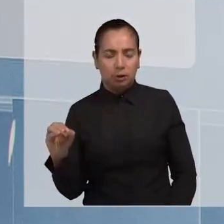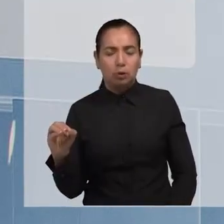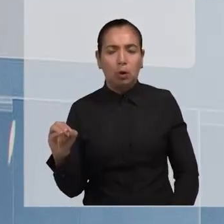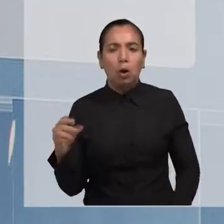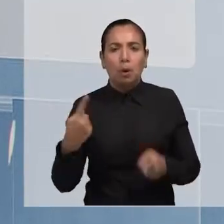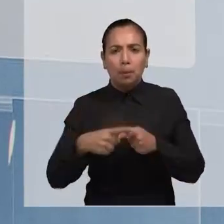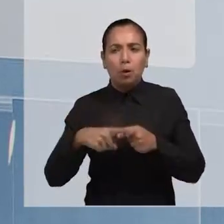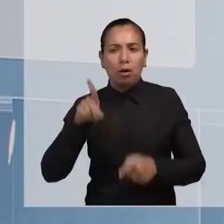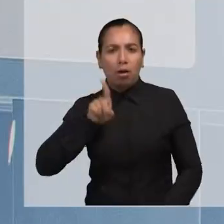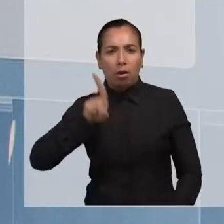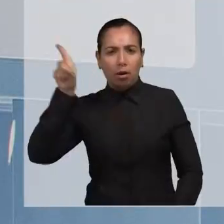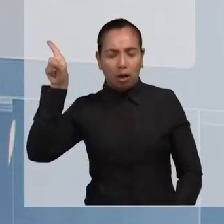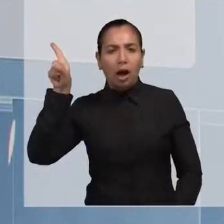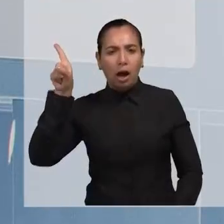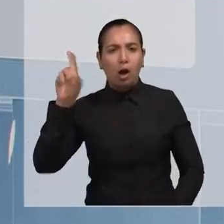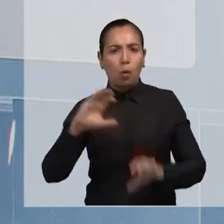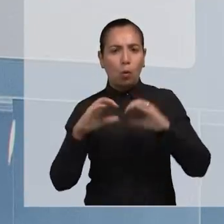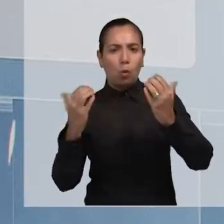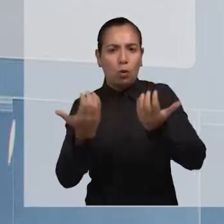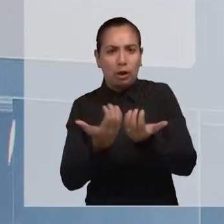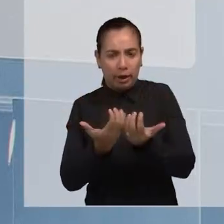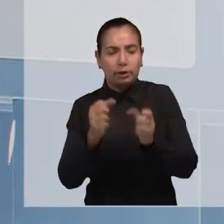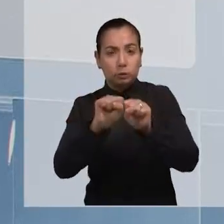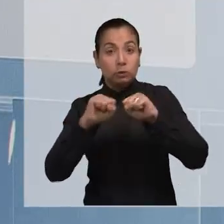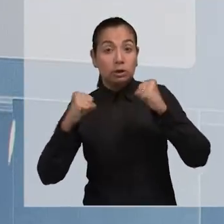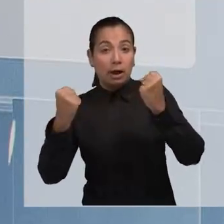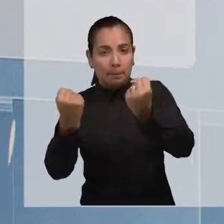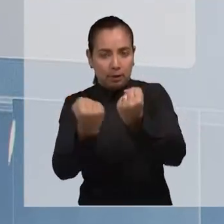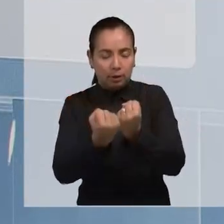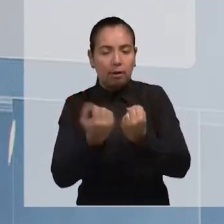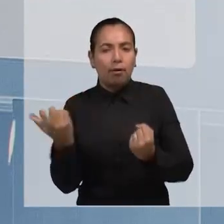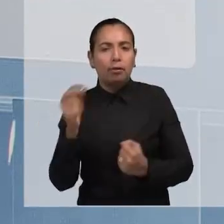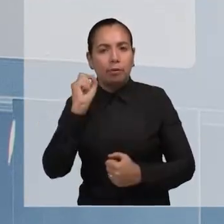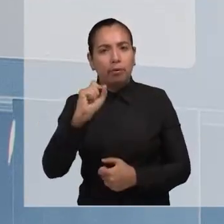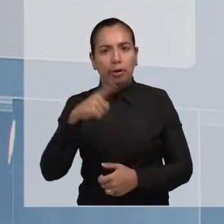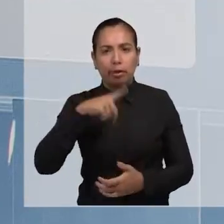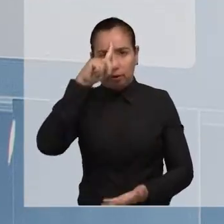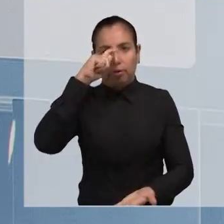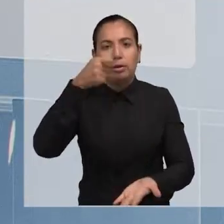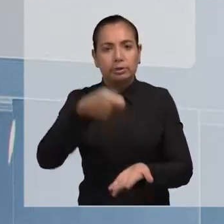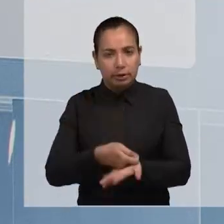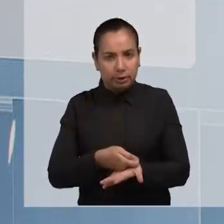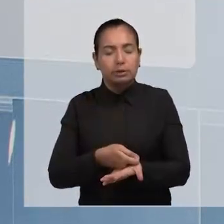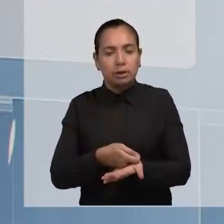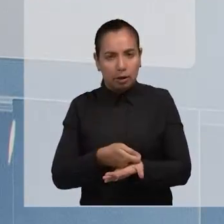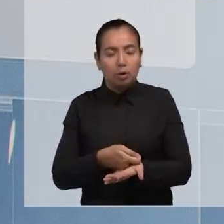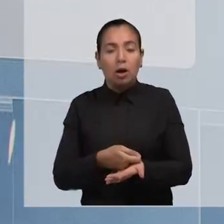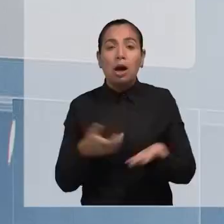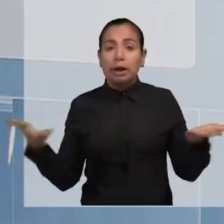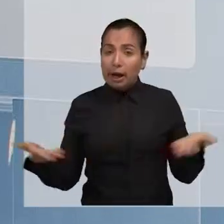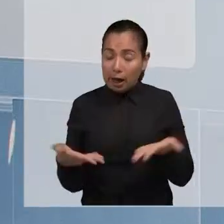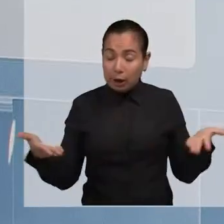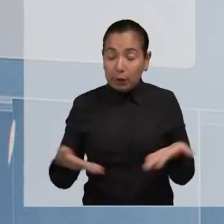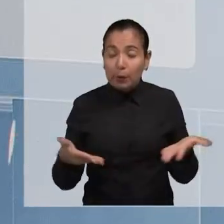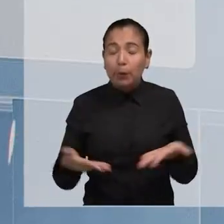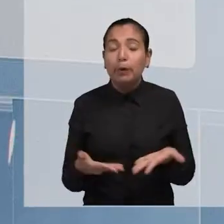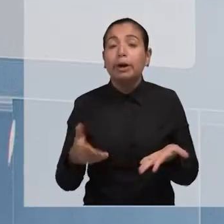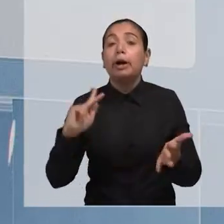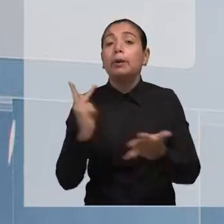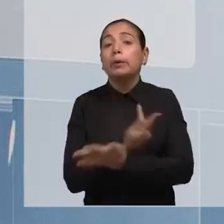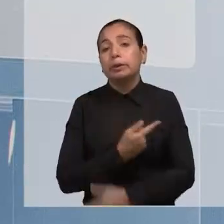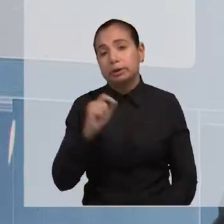nesse congresso lá, nesse seminário, foi justamente na decisão do Alckmin. E agora, para você entender o que aconteceu